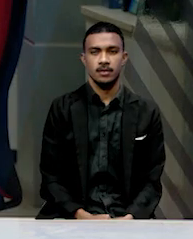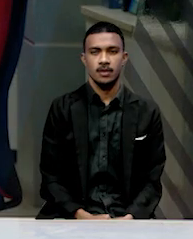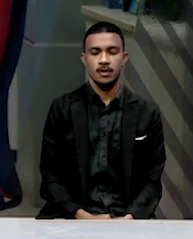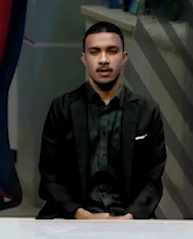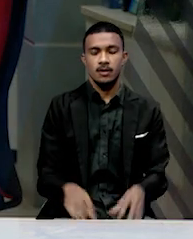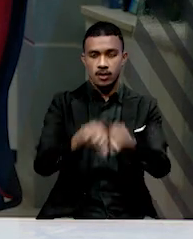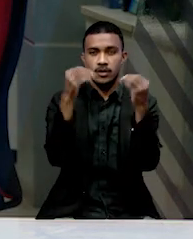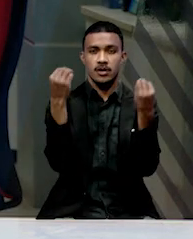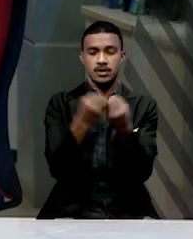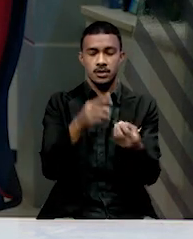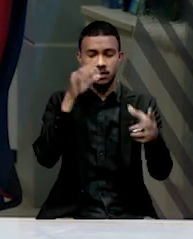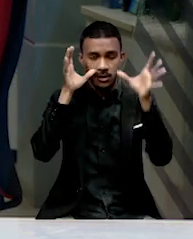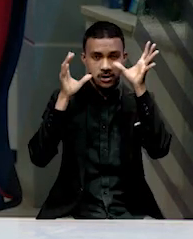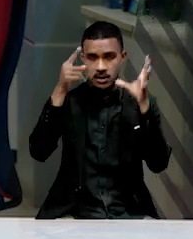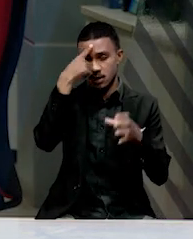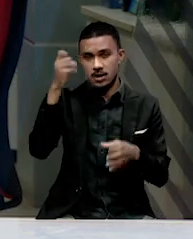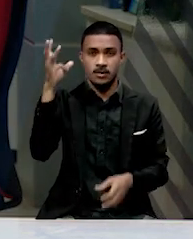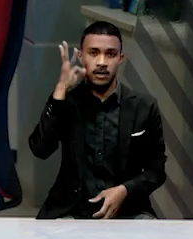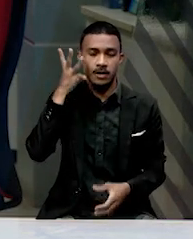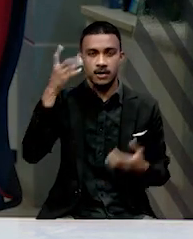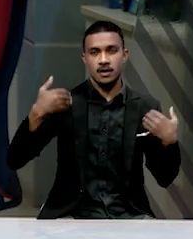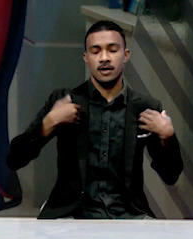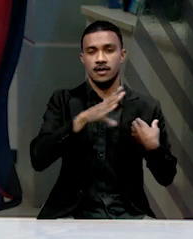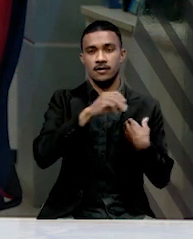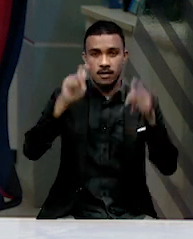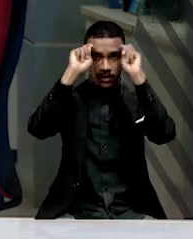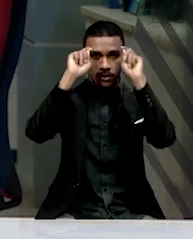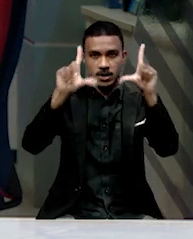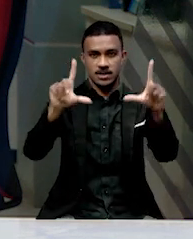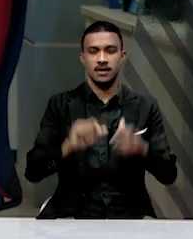Fundação Mahém Triste tamba droga circula ona iha Timor Leste.